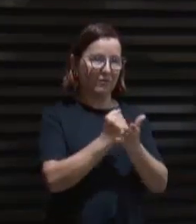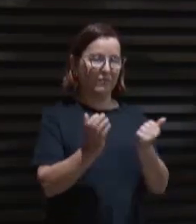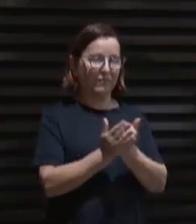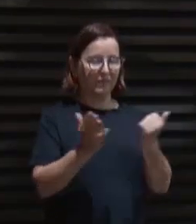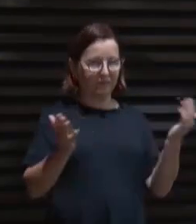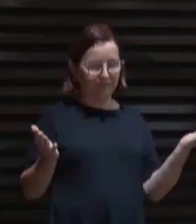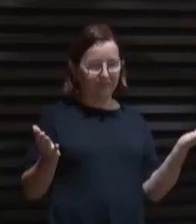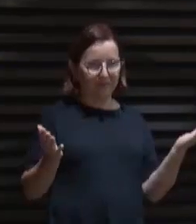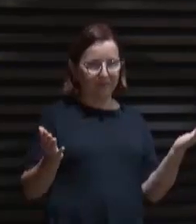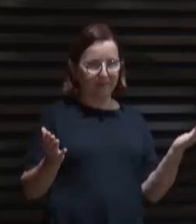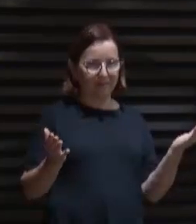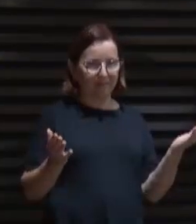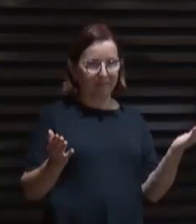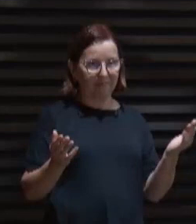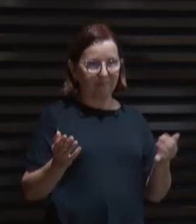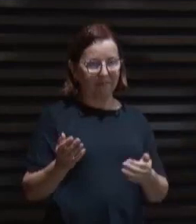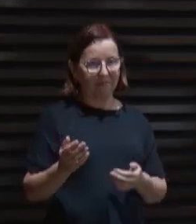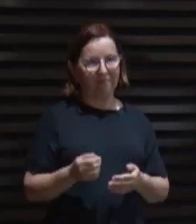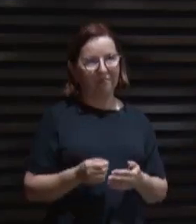É muito provável